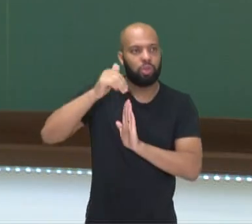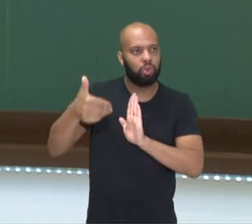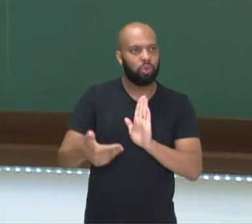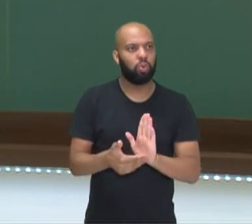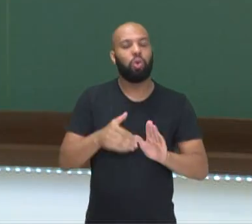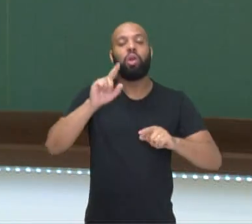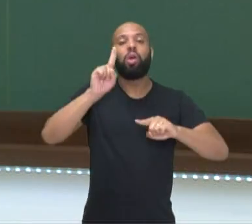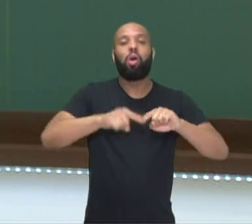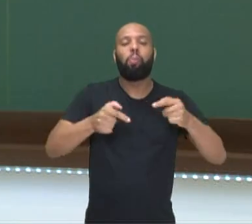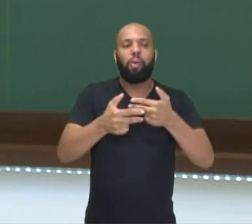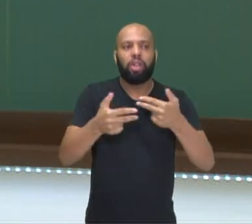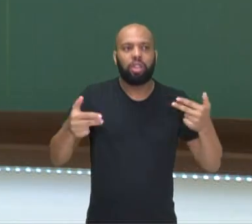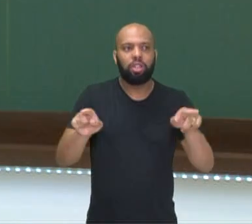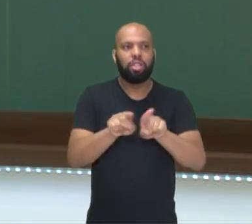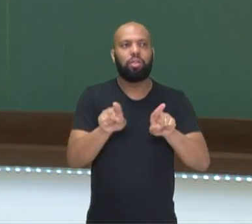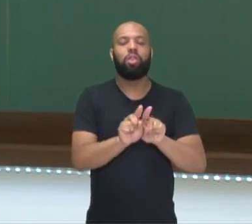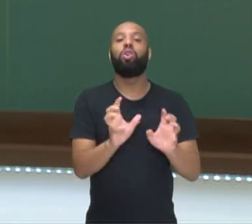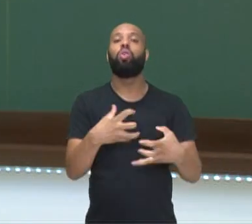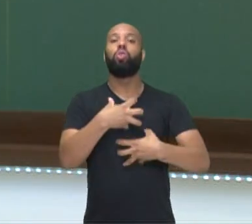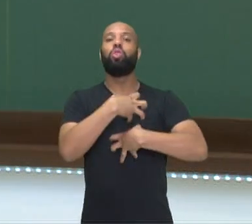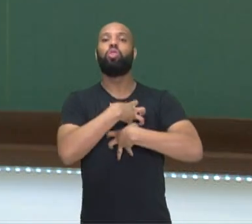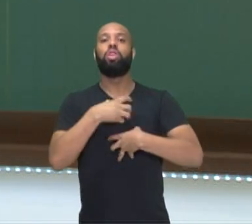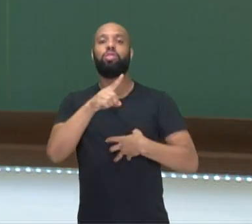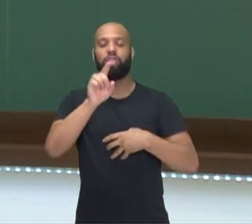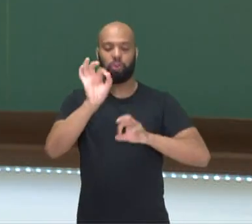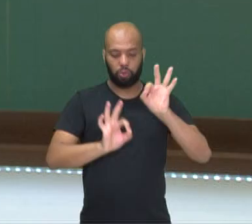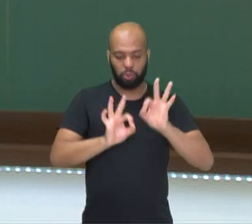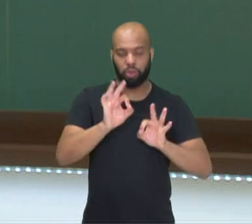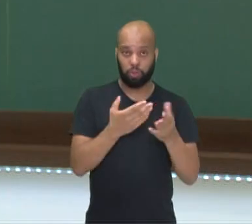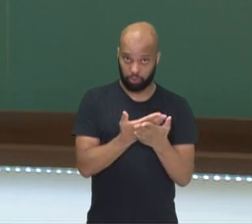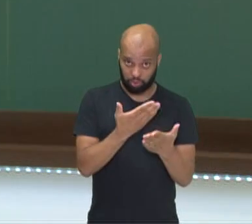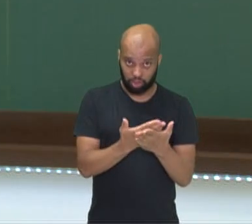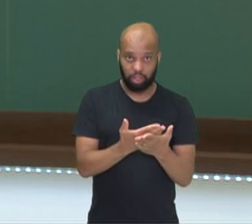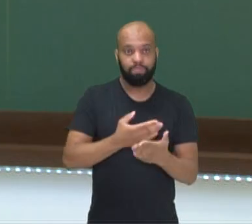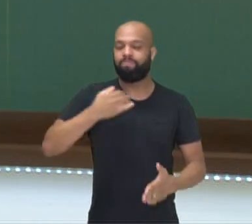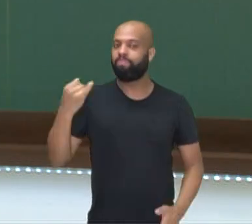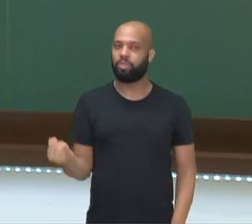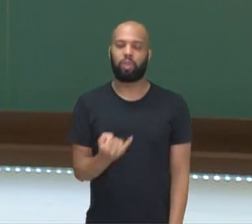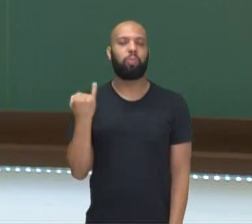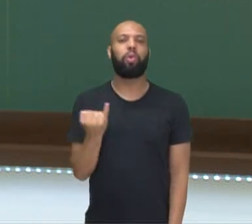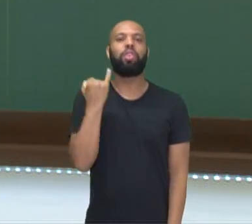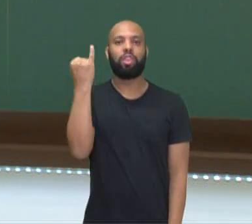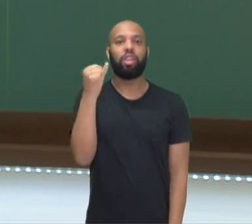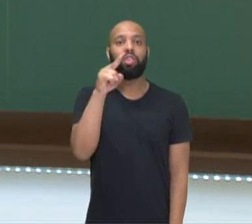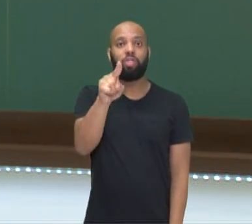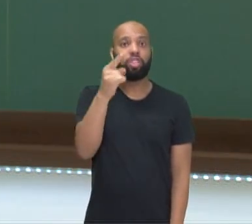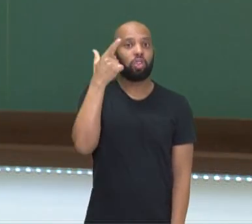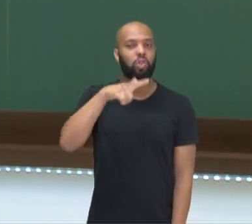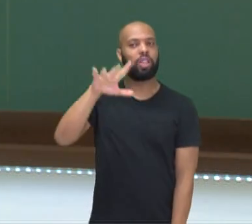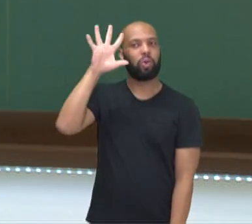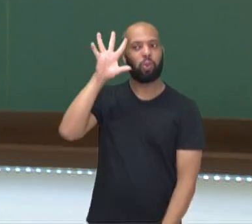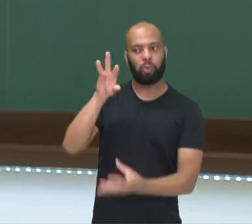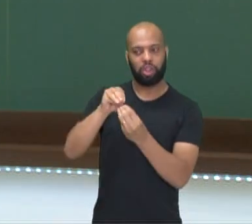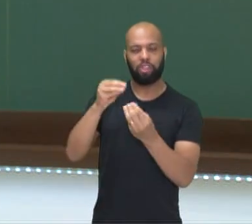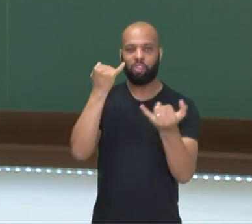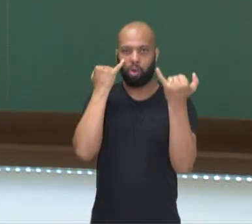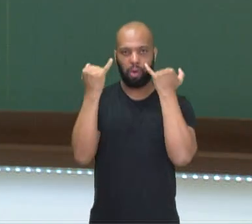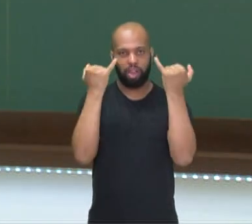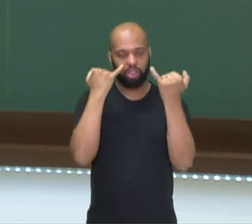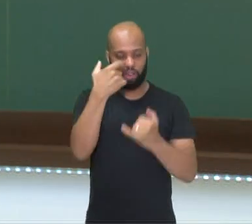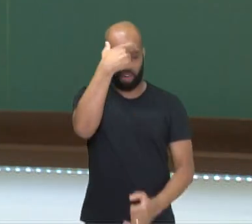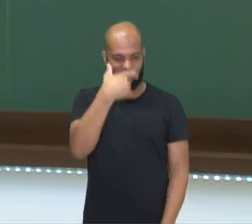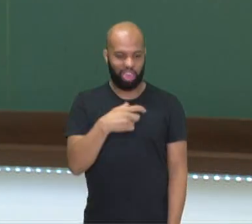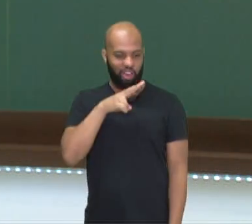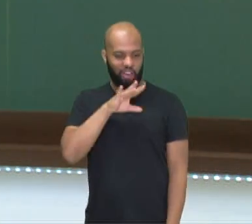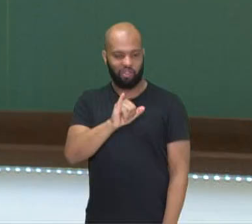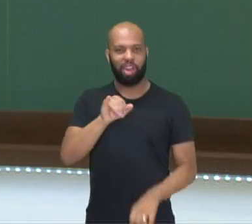esse material e o jeito que você se prepara para estudar é fundamental para que você compreenda as informações que o professor Fabiano